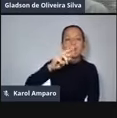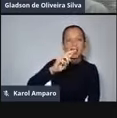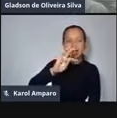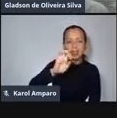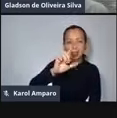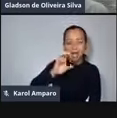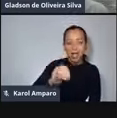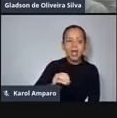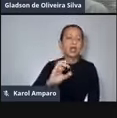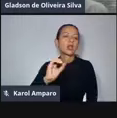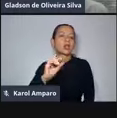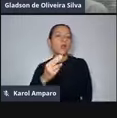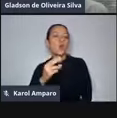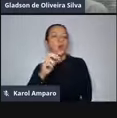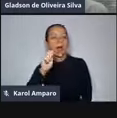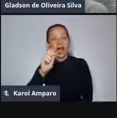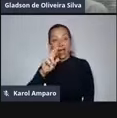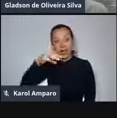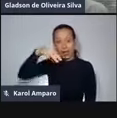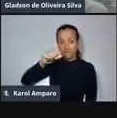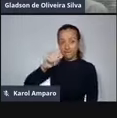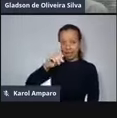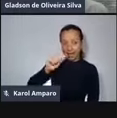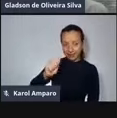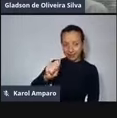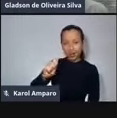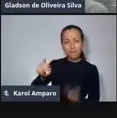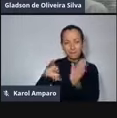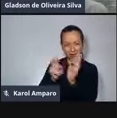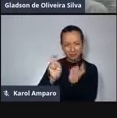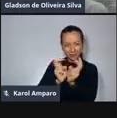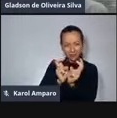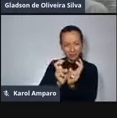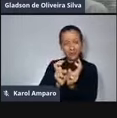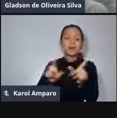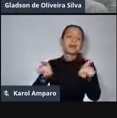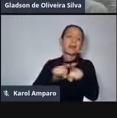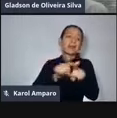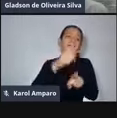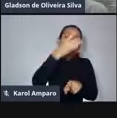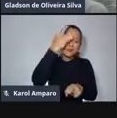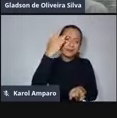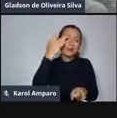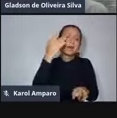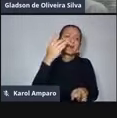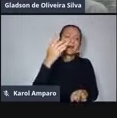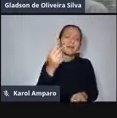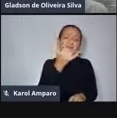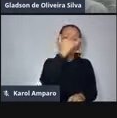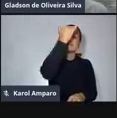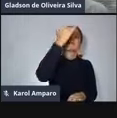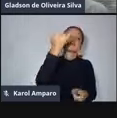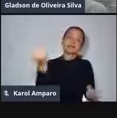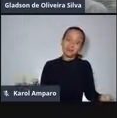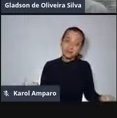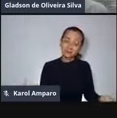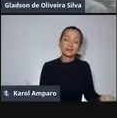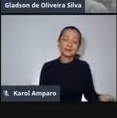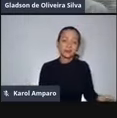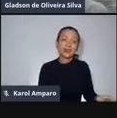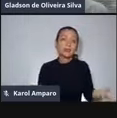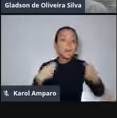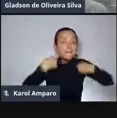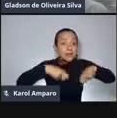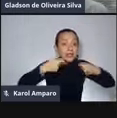mas alguém armou para você, seja em qualquer lugar, não é? Então, gingue sempre